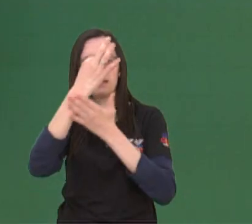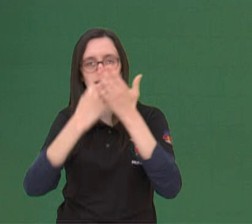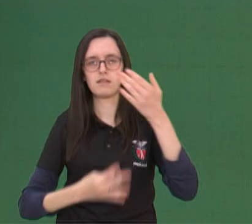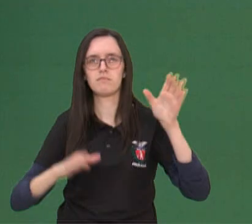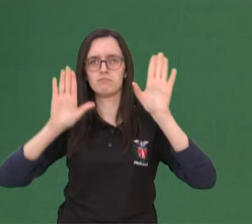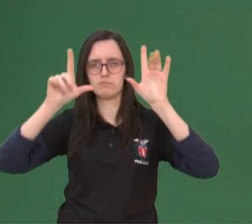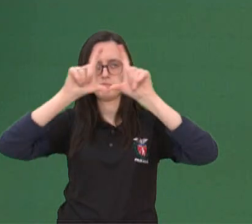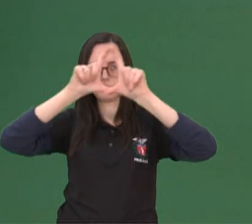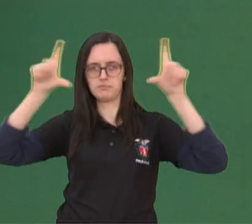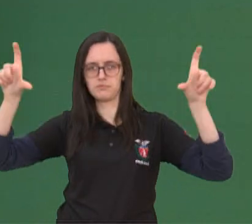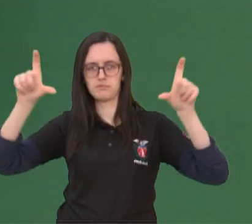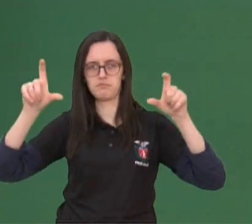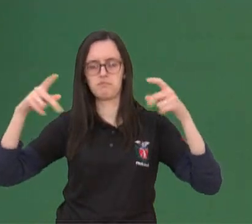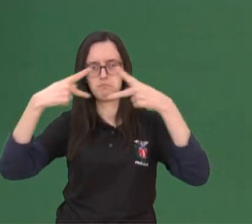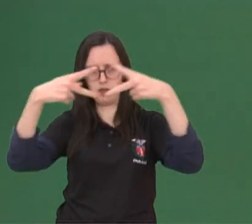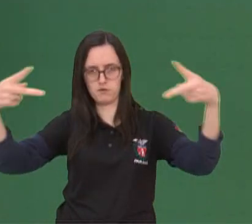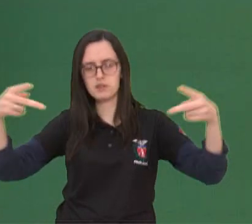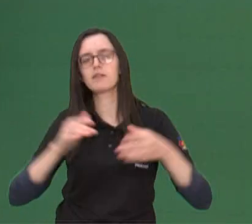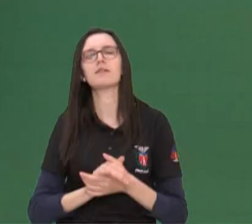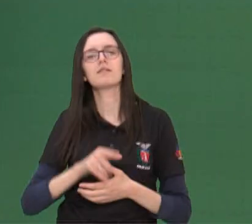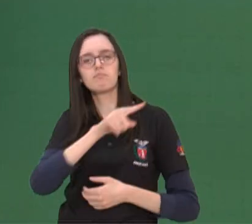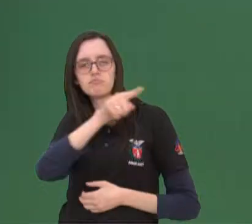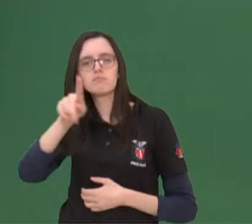aqui para vocês